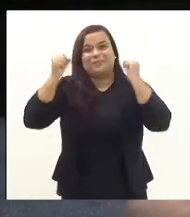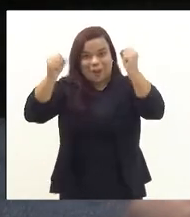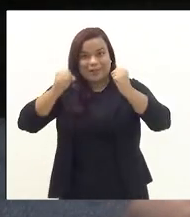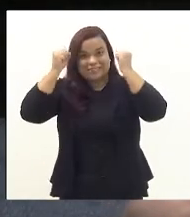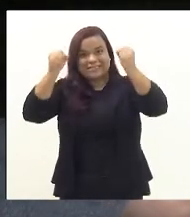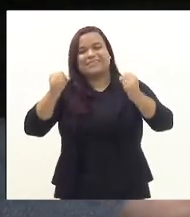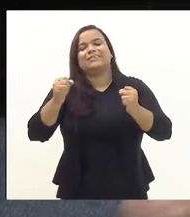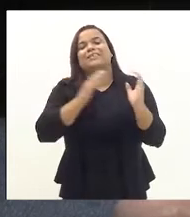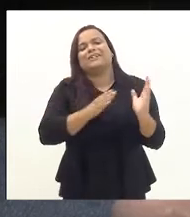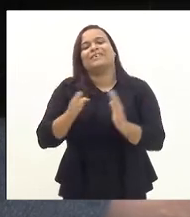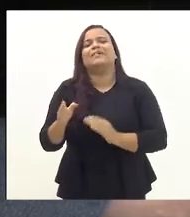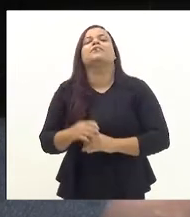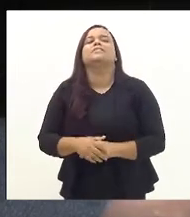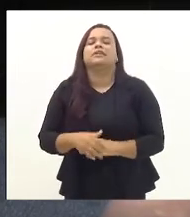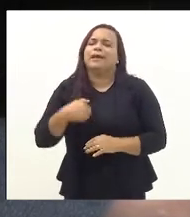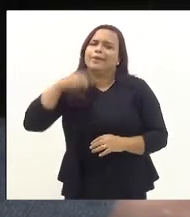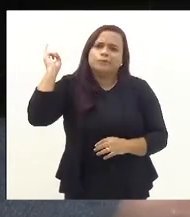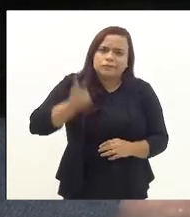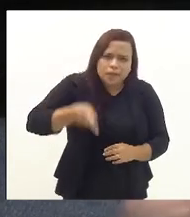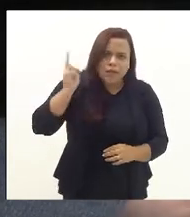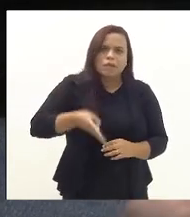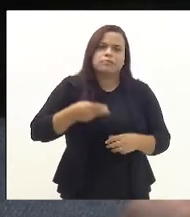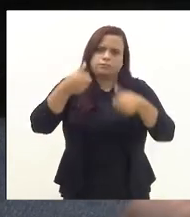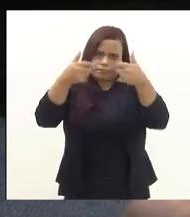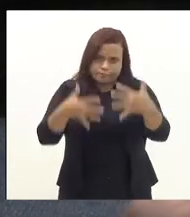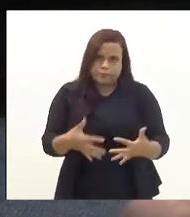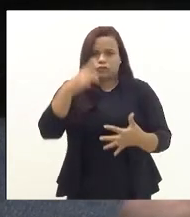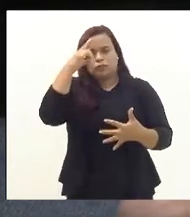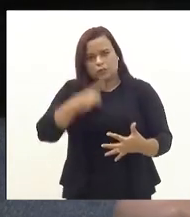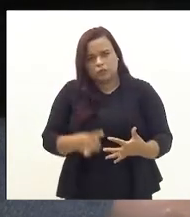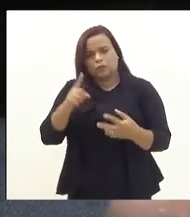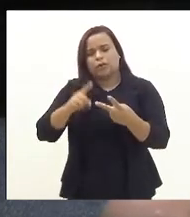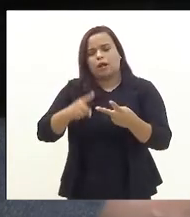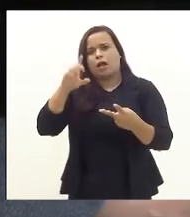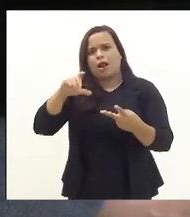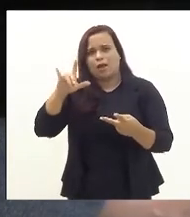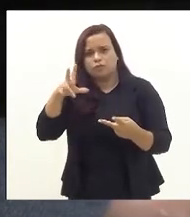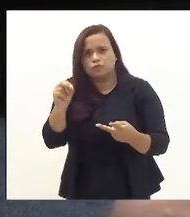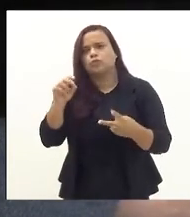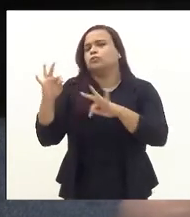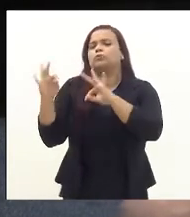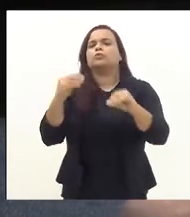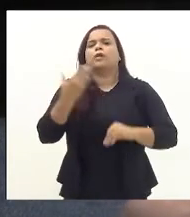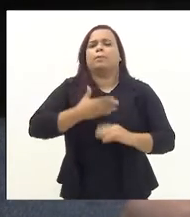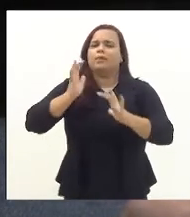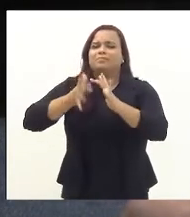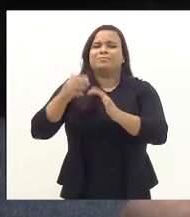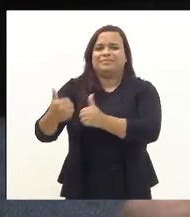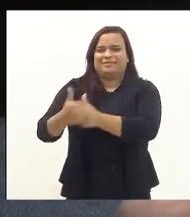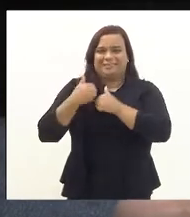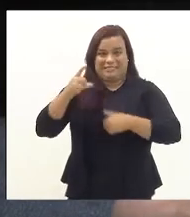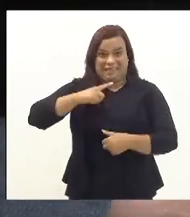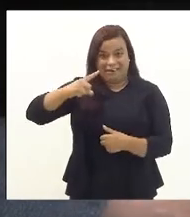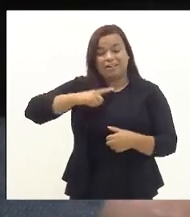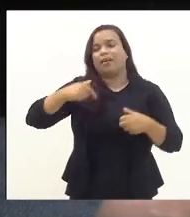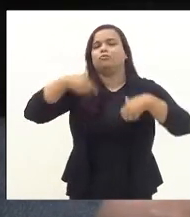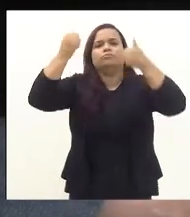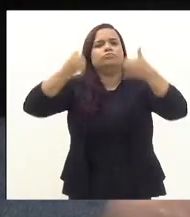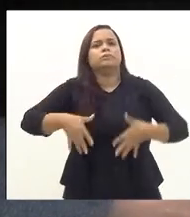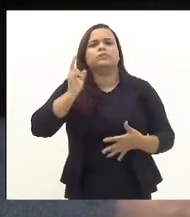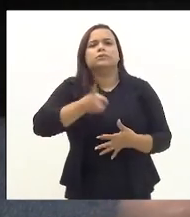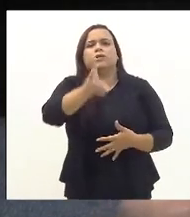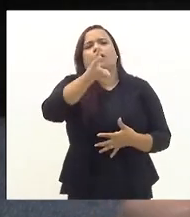digo para o Claudinho, sempre digo para a diretoria da Natori e para todos os amigos que me acompanham nas redes sociais, que o